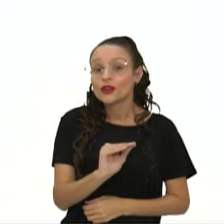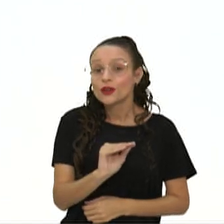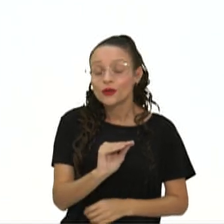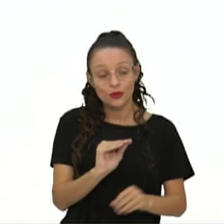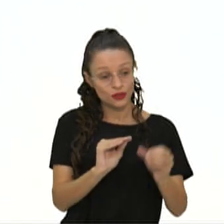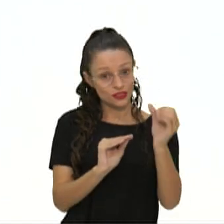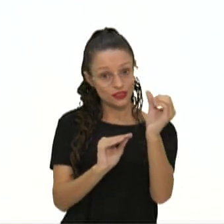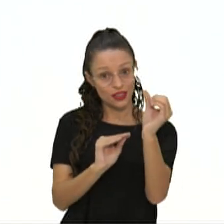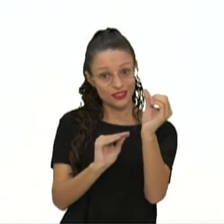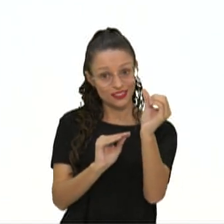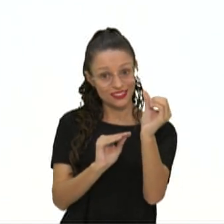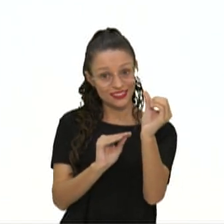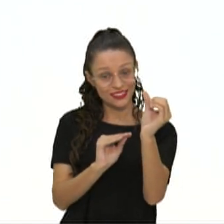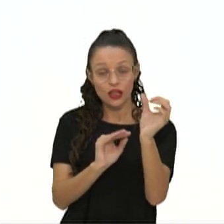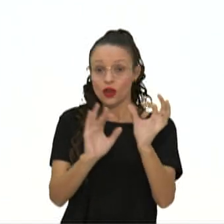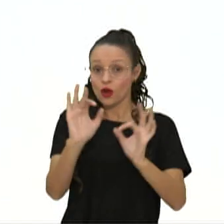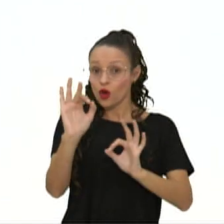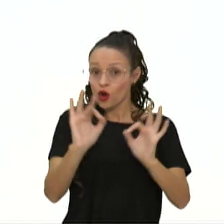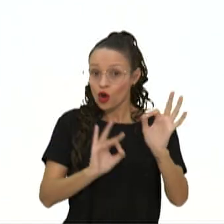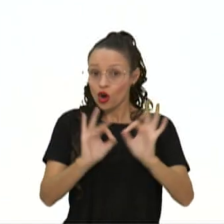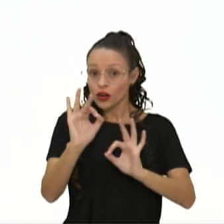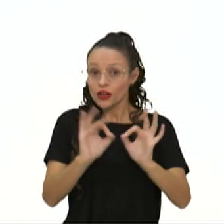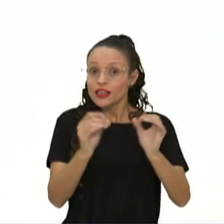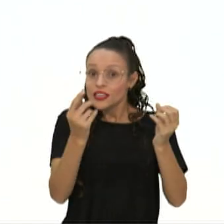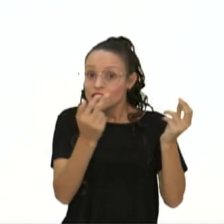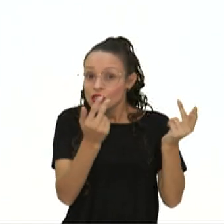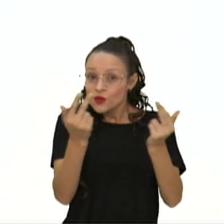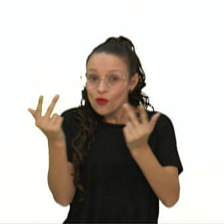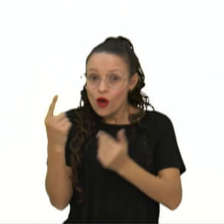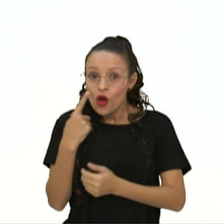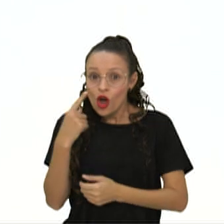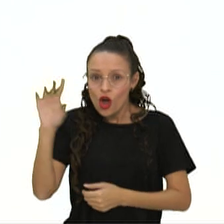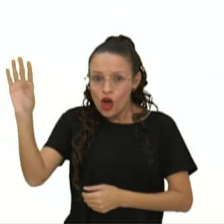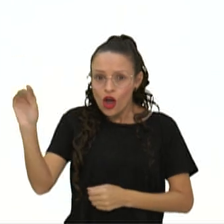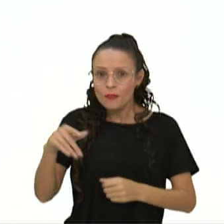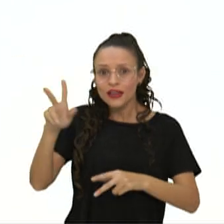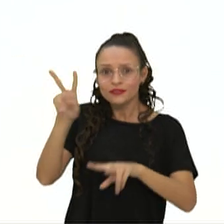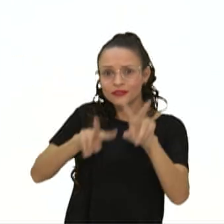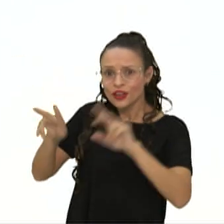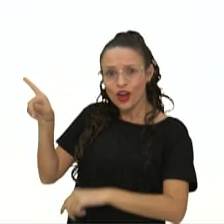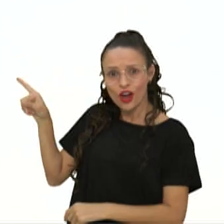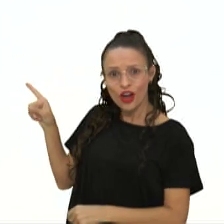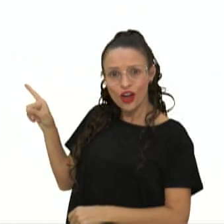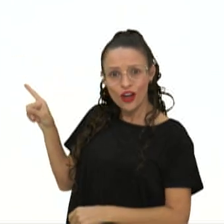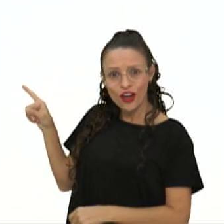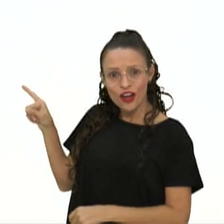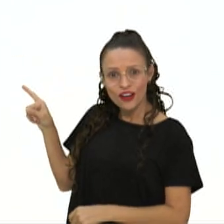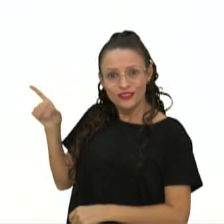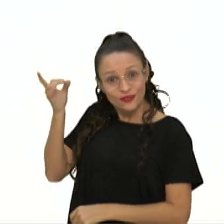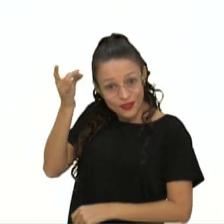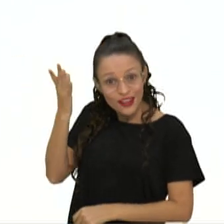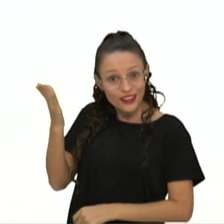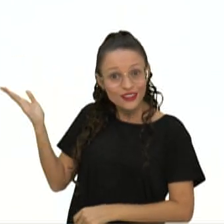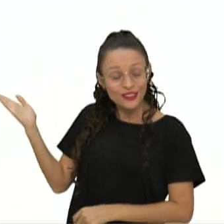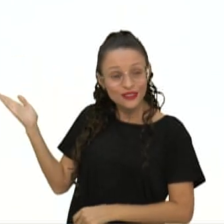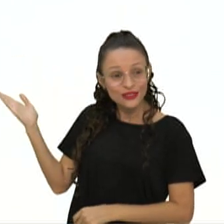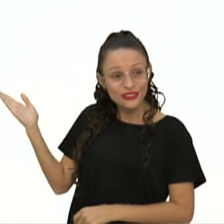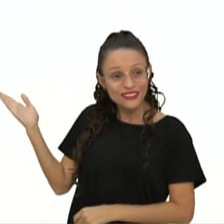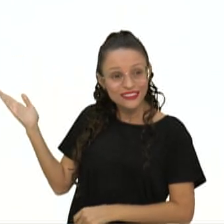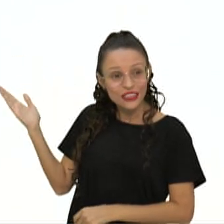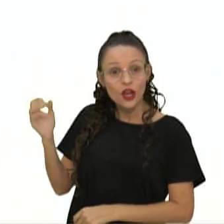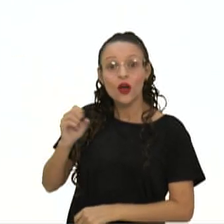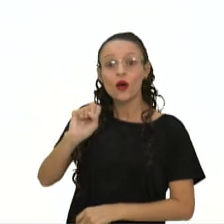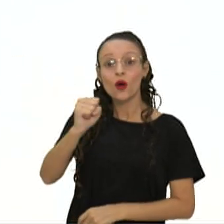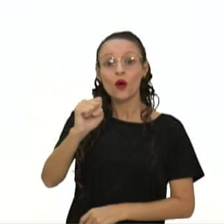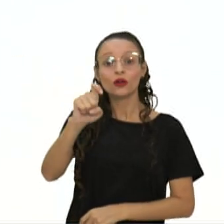menos 6x. Ou seja, já organizando os termos semelhantes. Olha como visualmente fica mais fácil de você achar os resultados. 8x ao